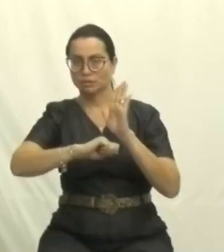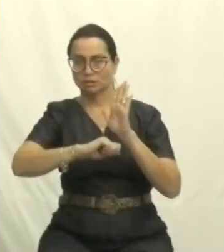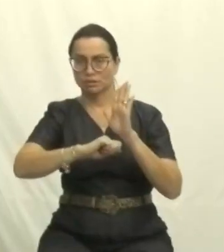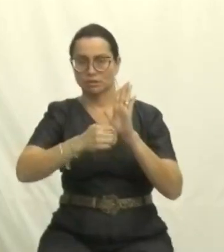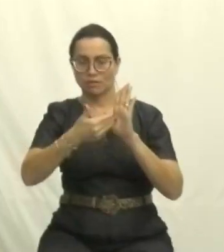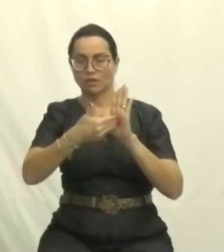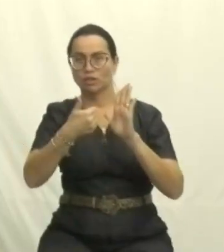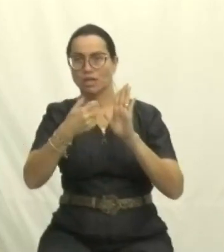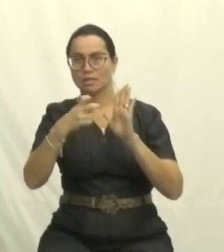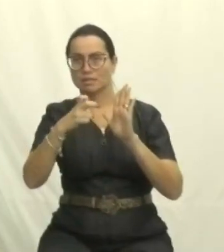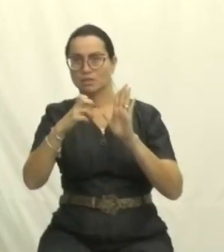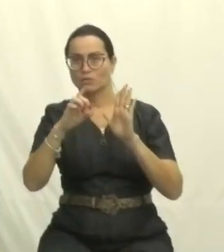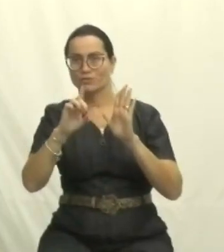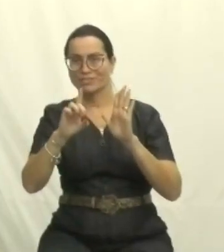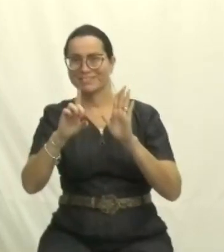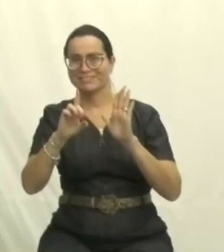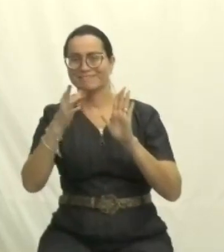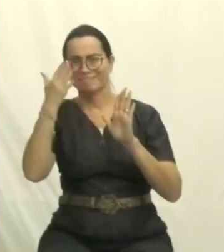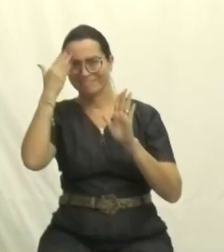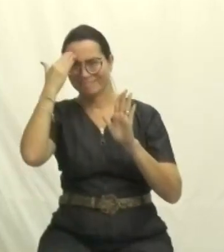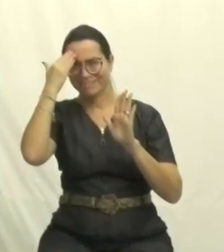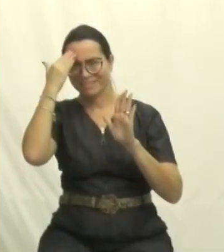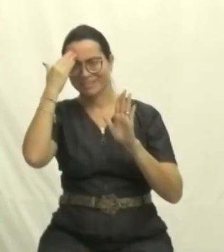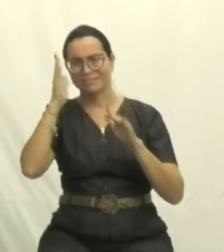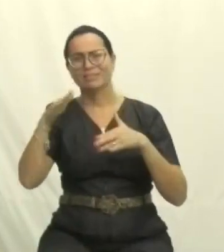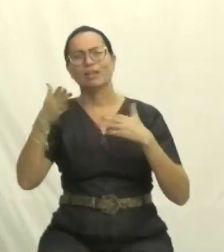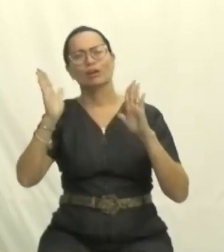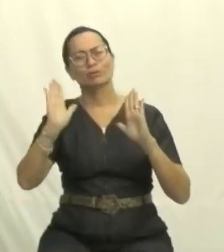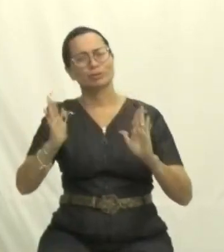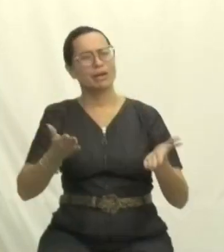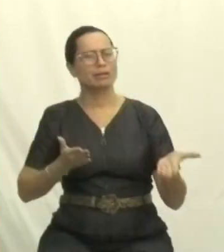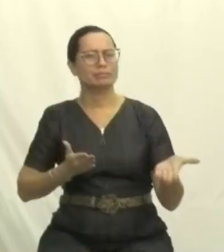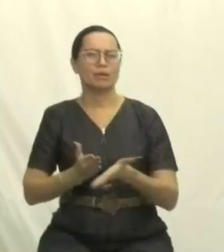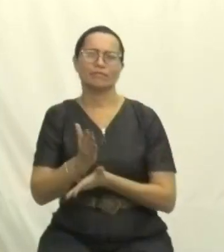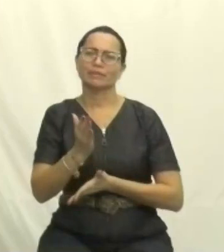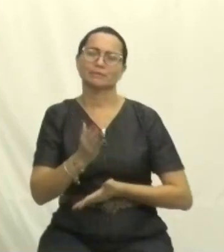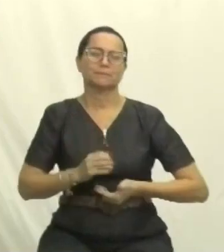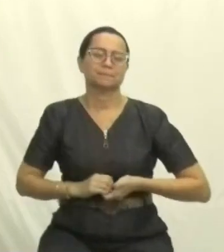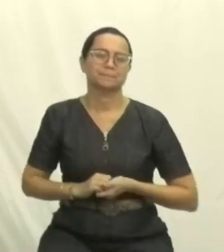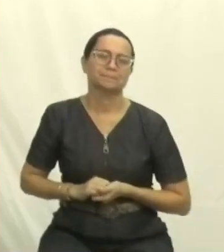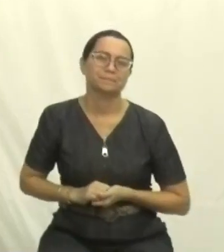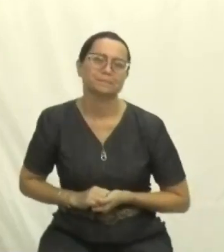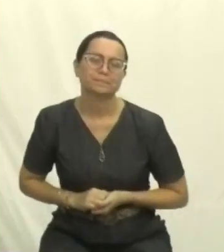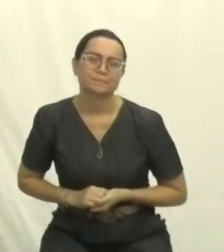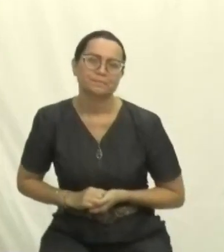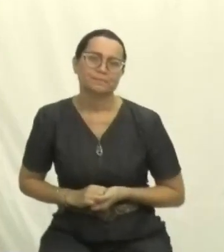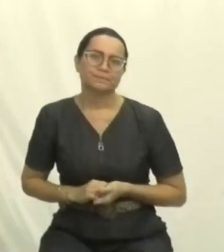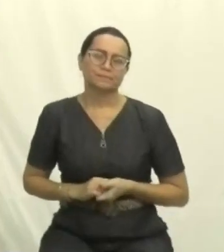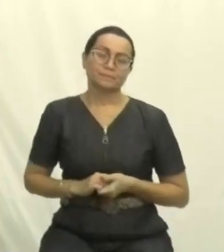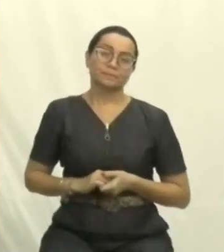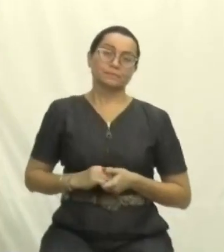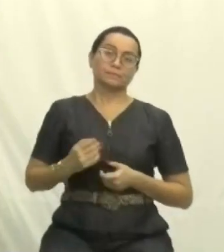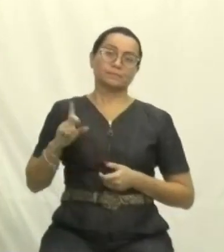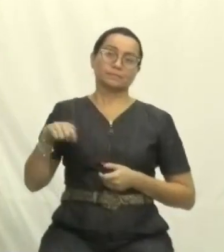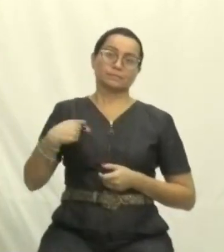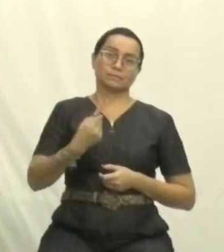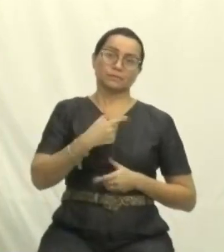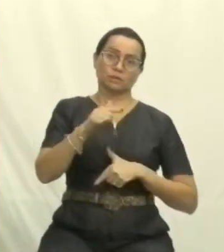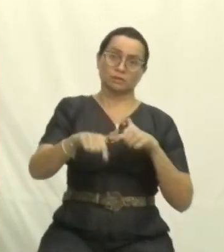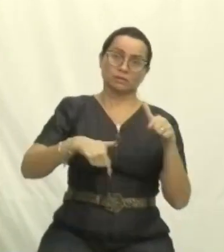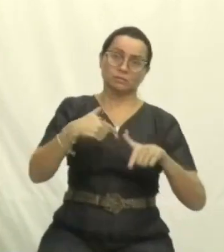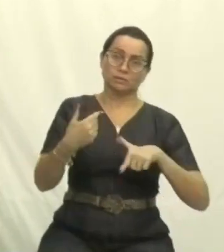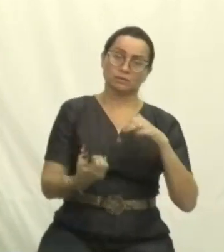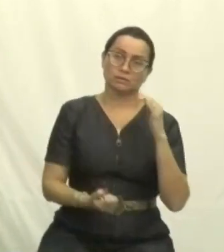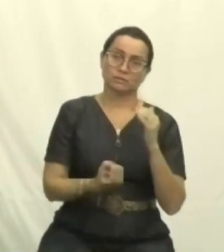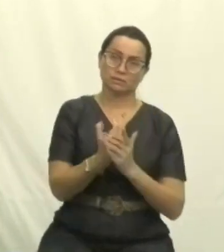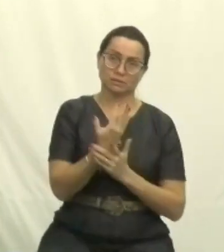Então, já é uma grande conquista que nós temos na nossa comissão, no trabalho que nós tivemos